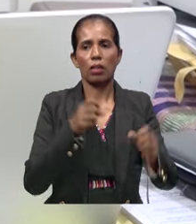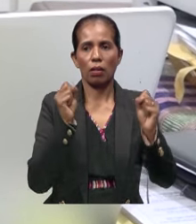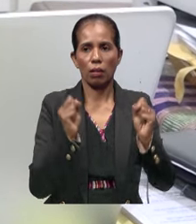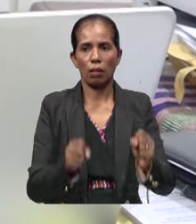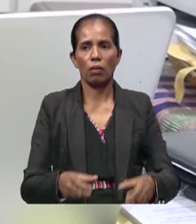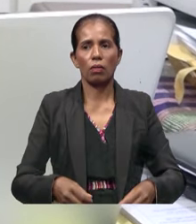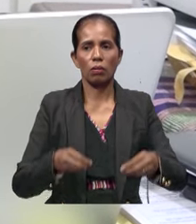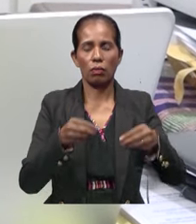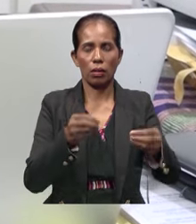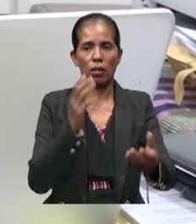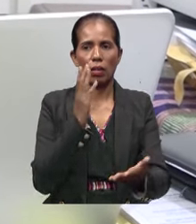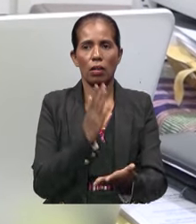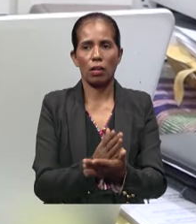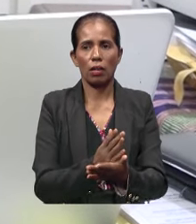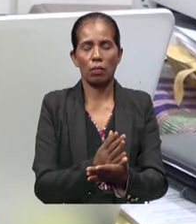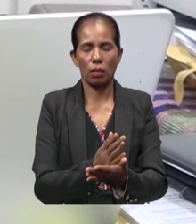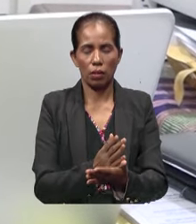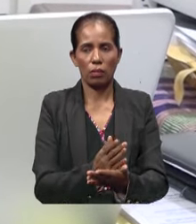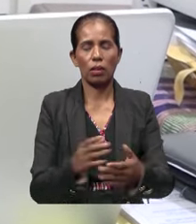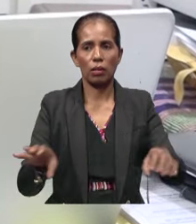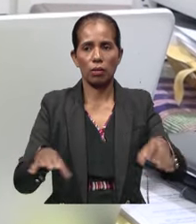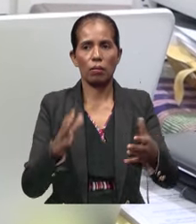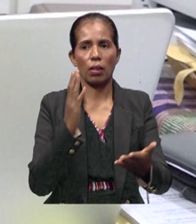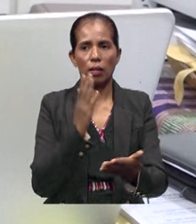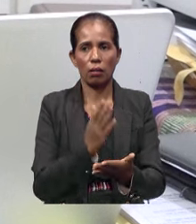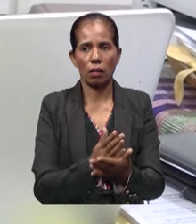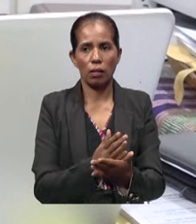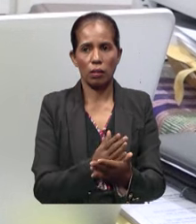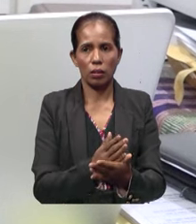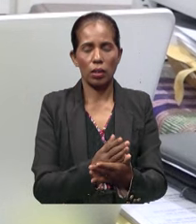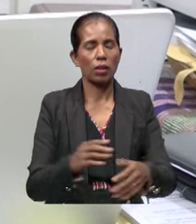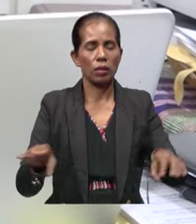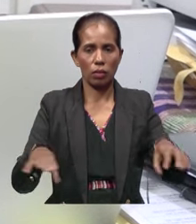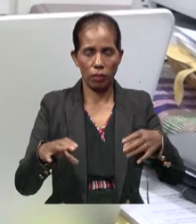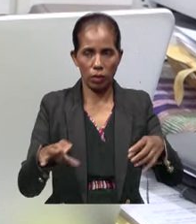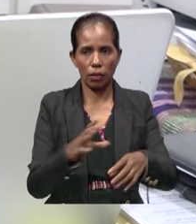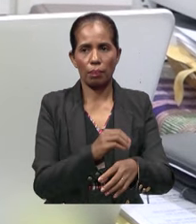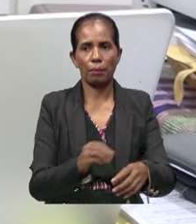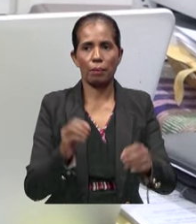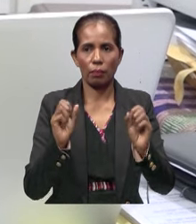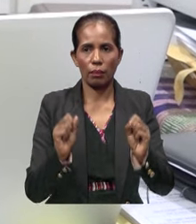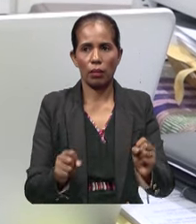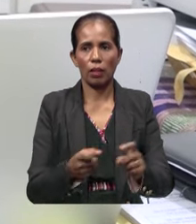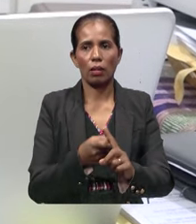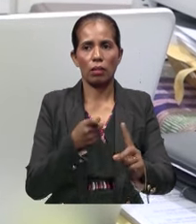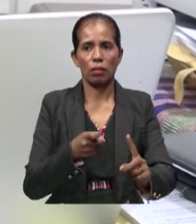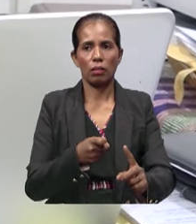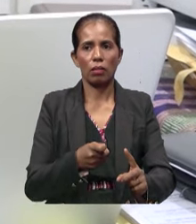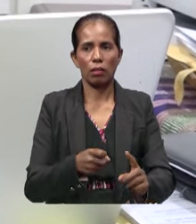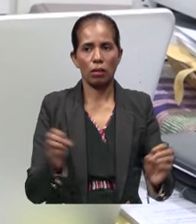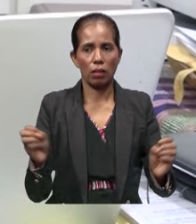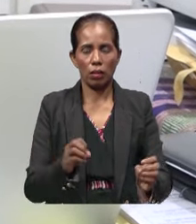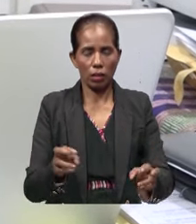ou suspensão bania, bele rapara nia provisoriamente para me husi nia cargo né. Tamani ela